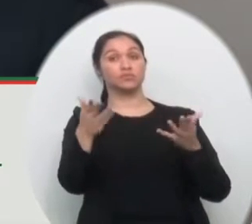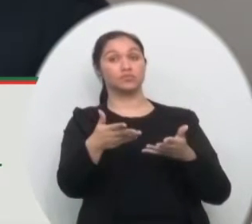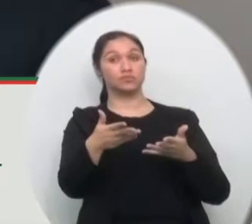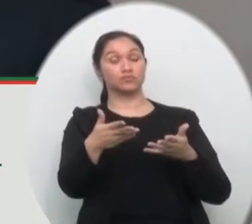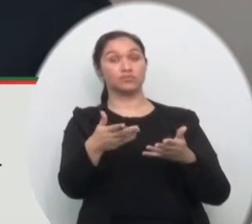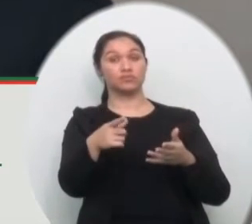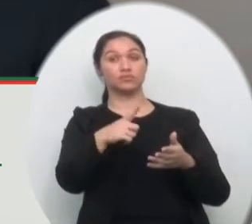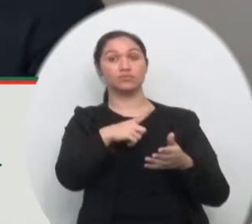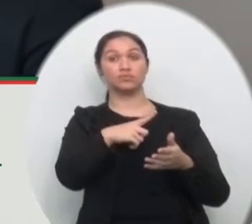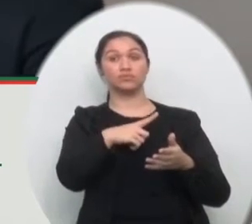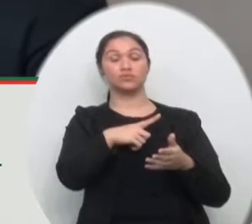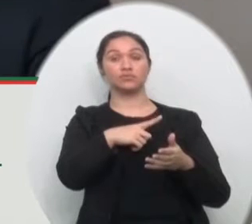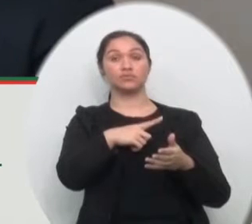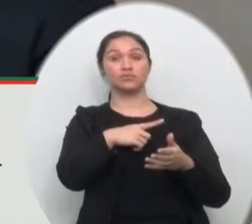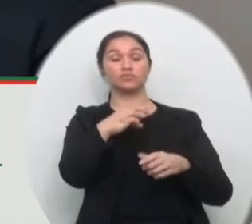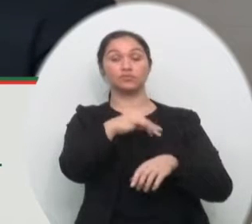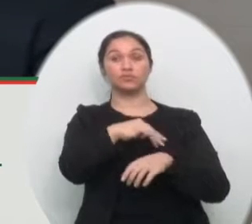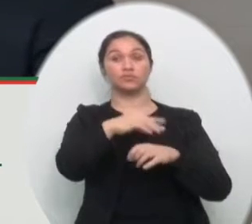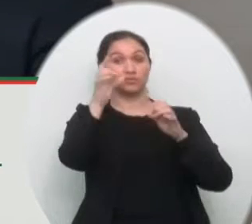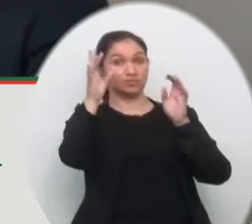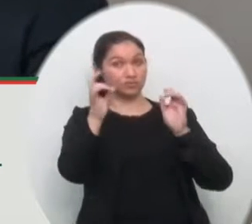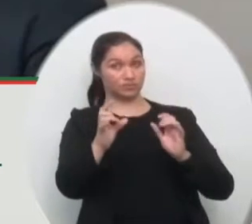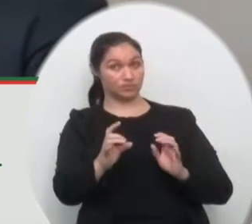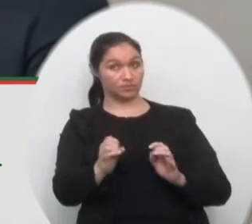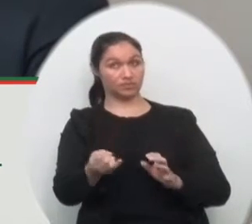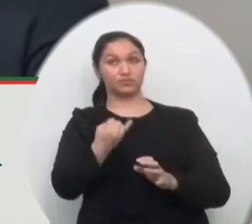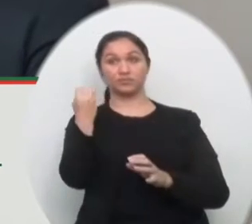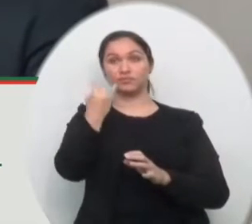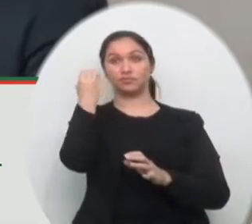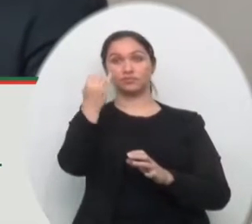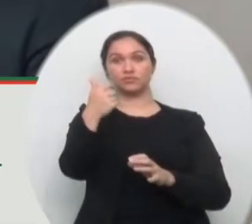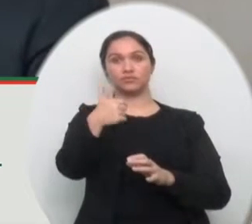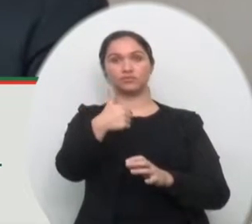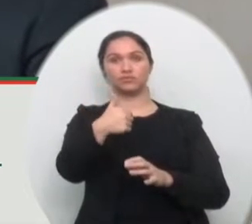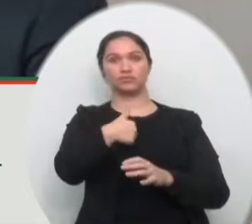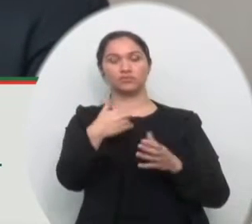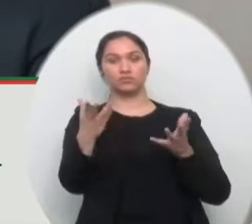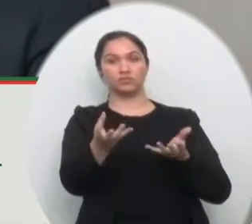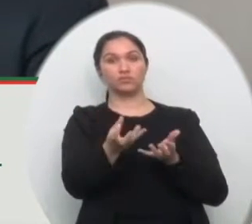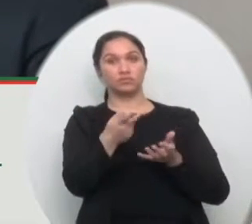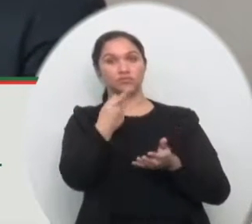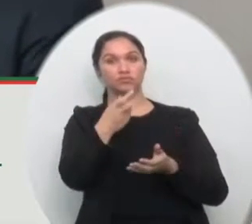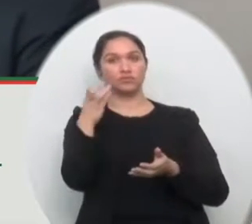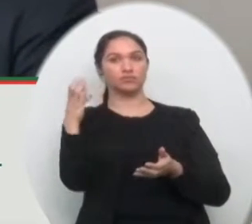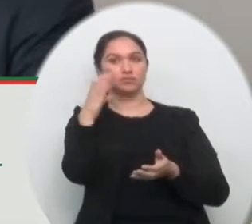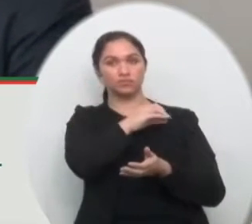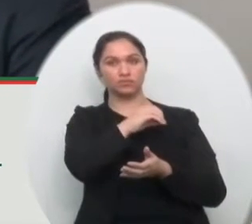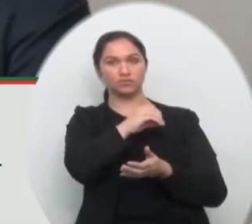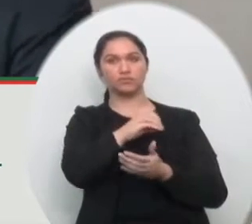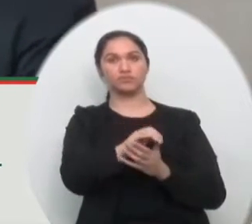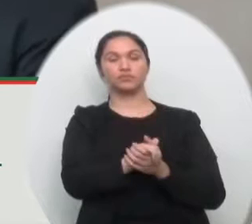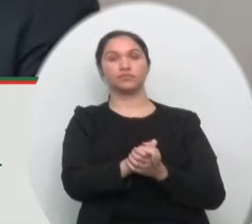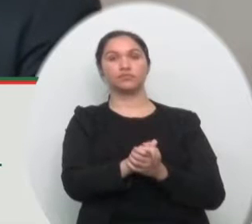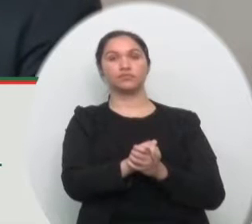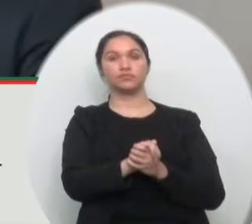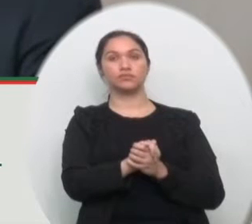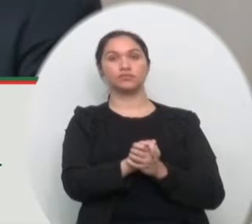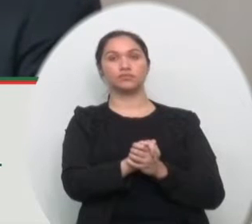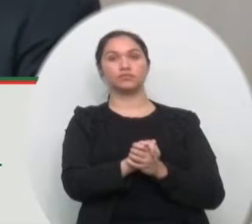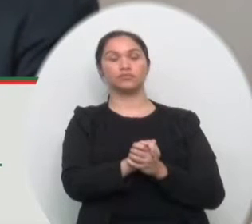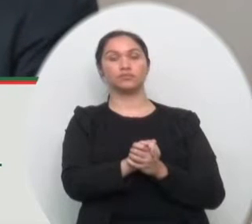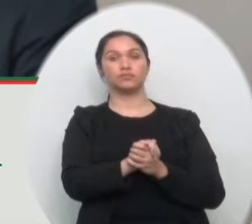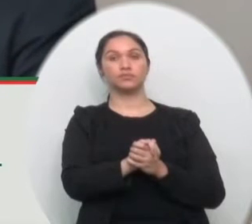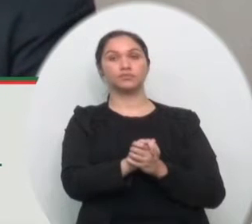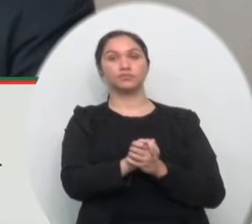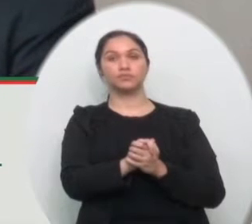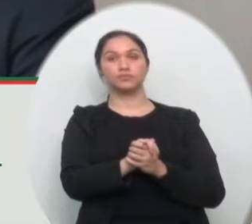importante. Só queria colocar só uma palavrinha bem rapidinho, para não tirar muito tempo aqui dos outros vereadores também e para não se